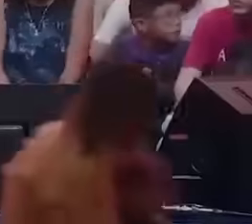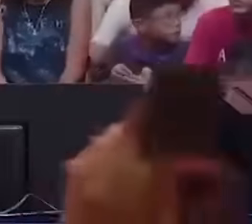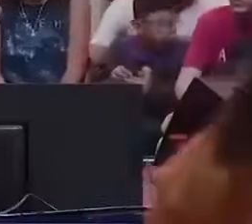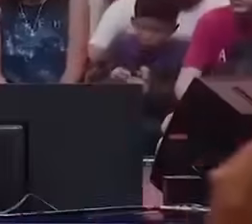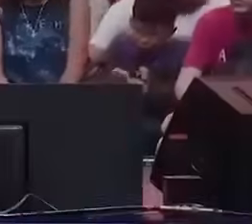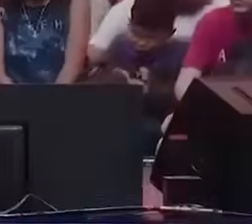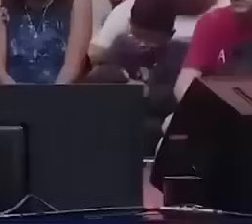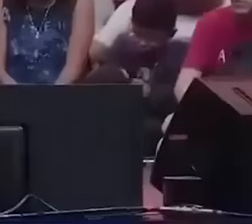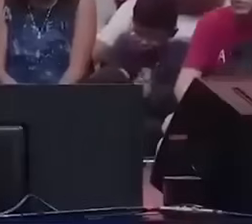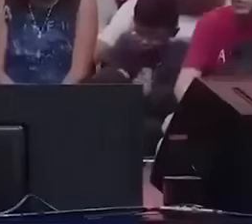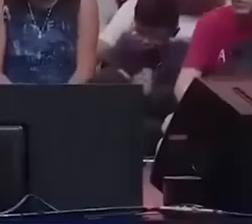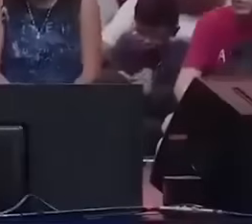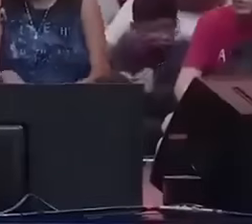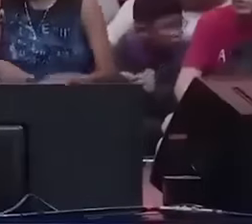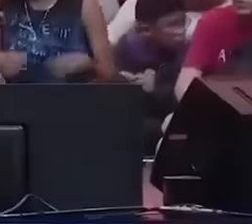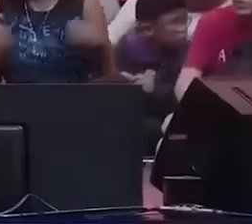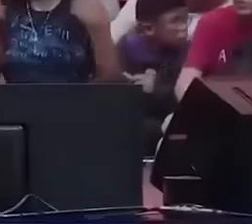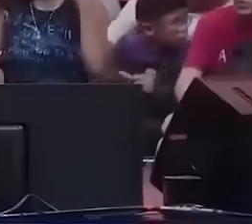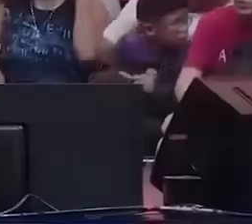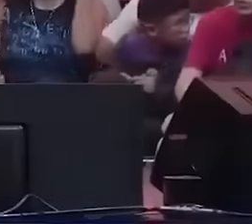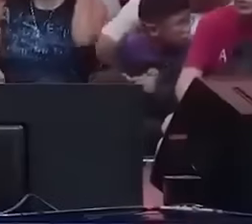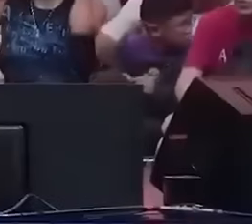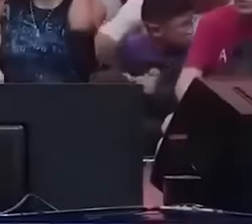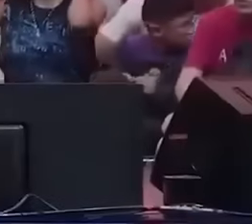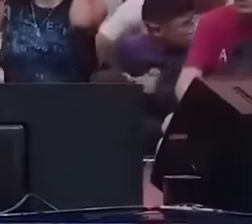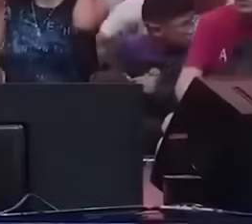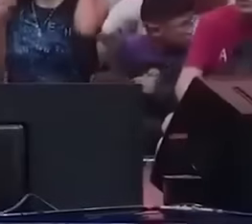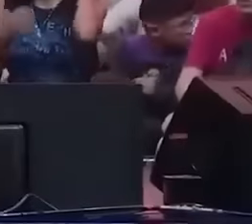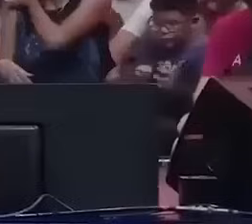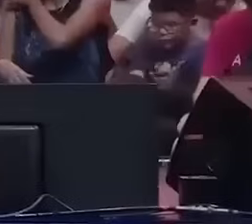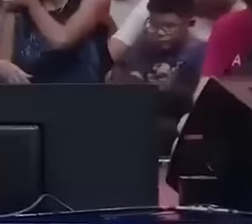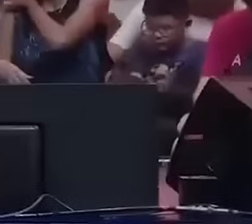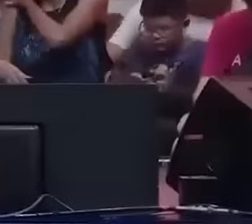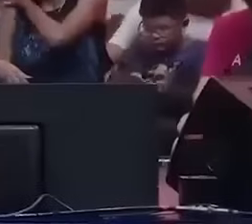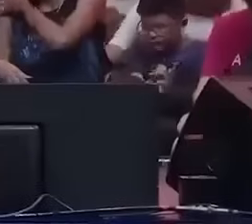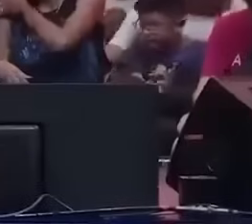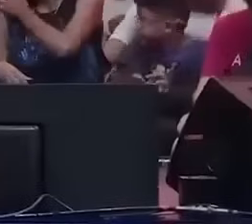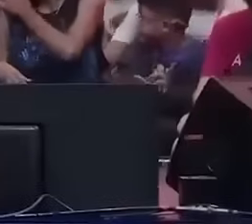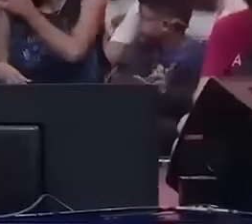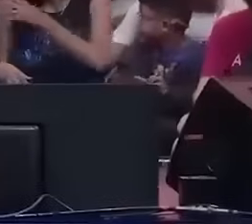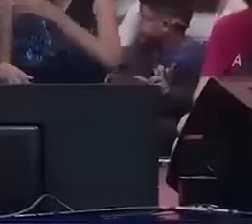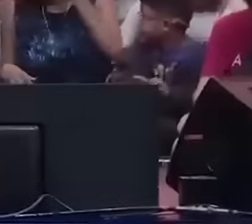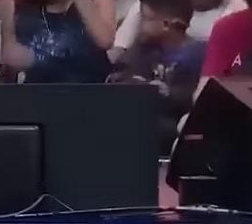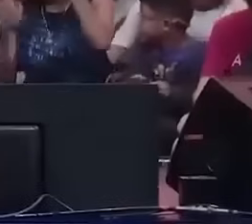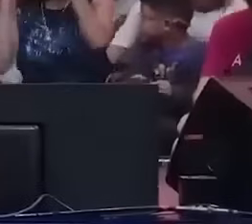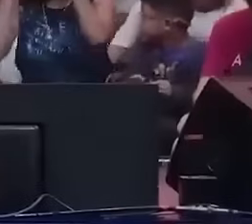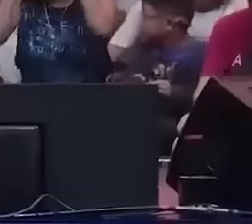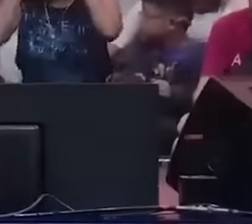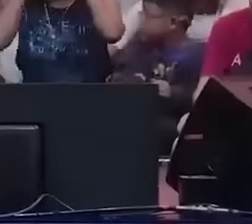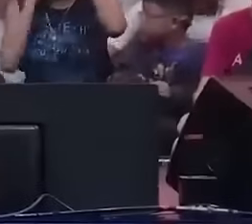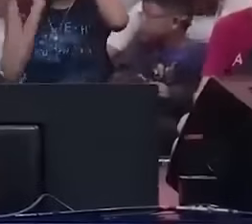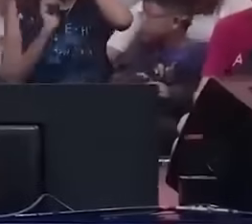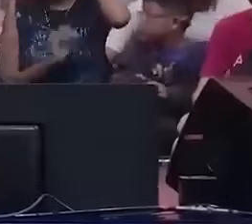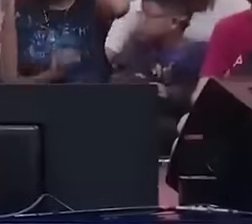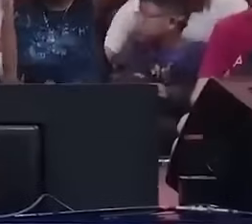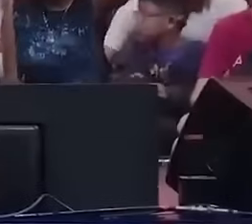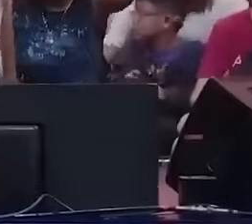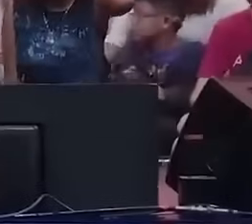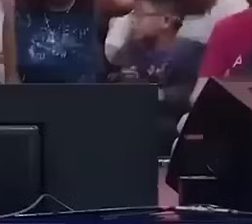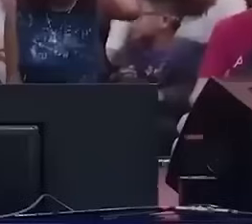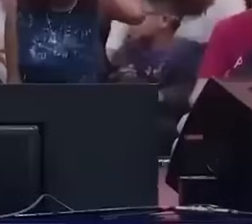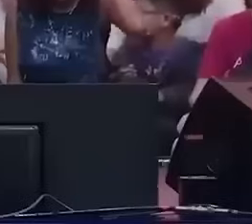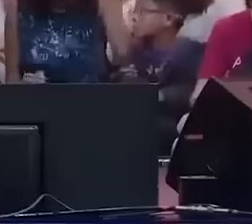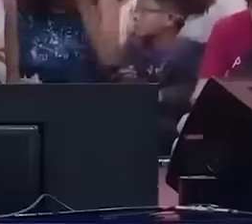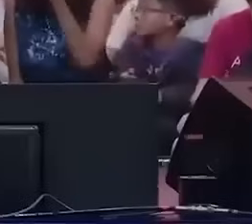E a minha oração é que o melhor daquilo que vocês estão vivendo hoje sejam medidas mínimas do que Deus há de fazer